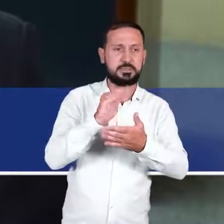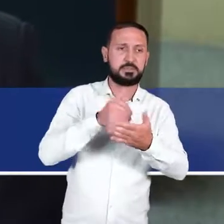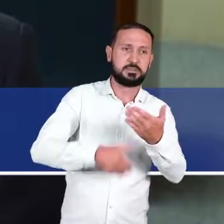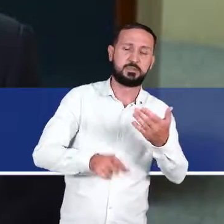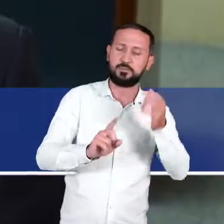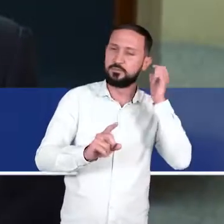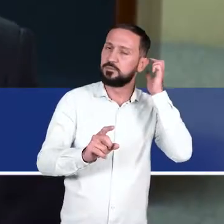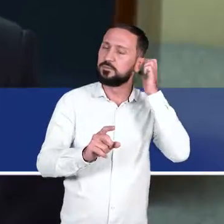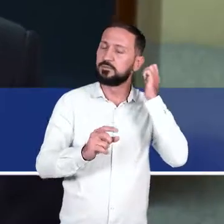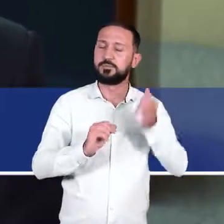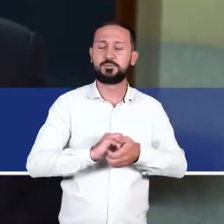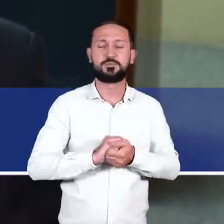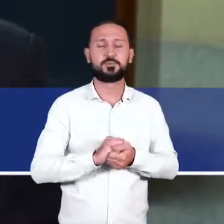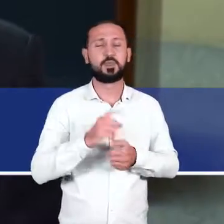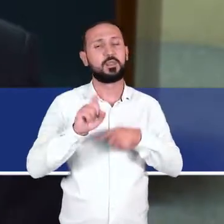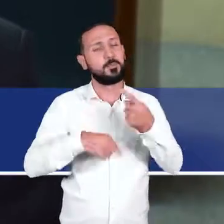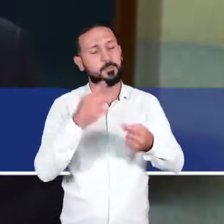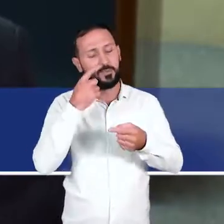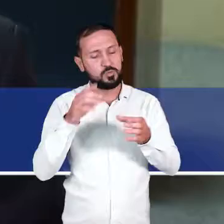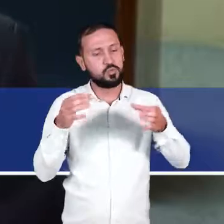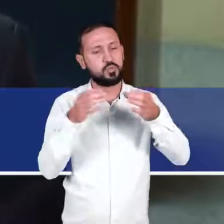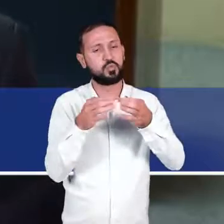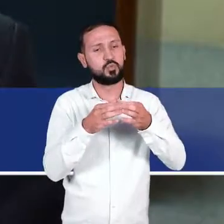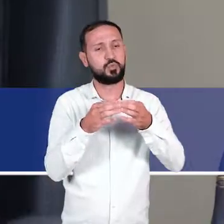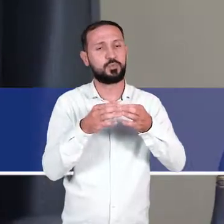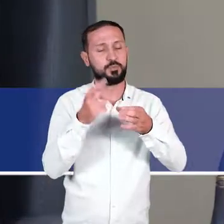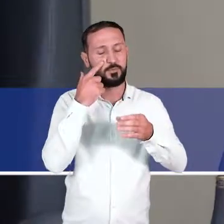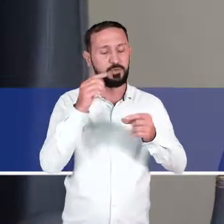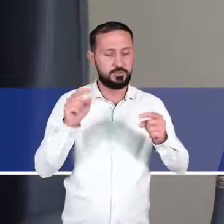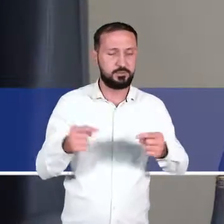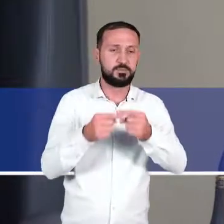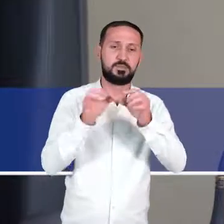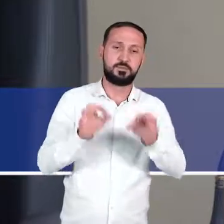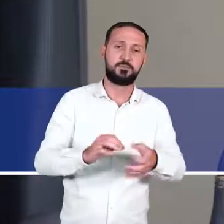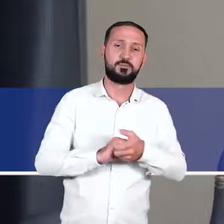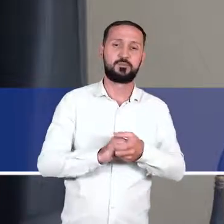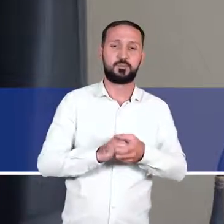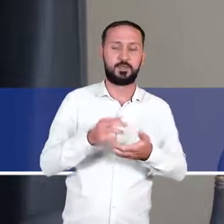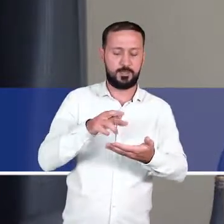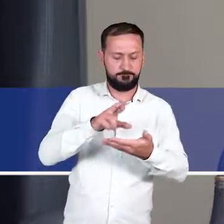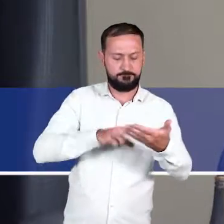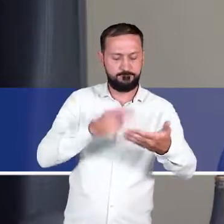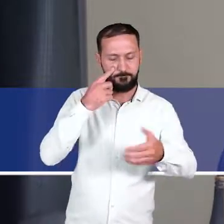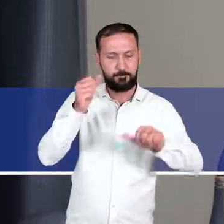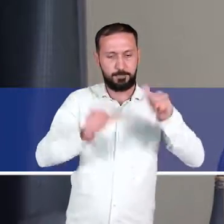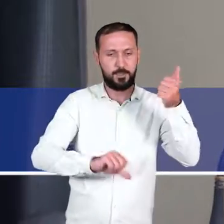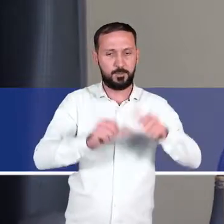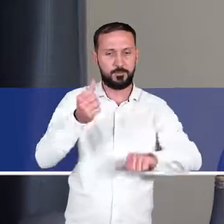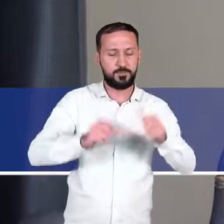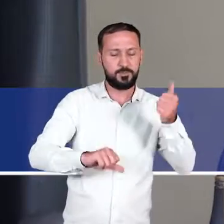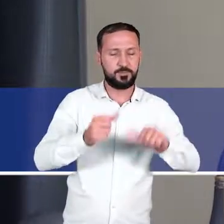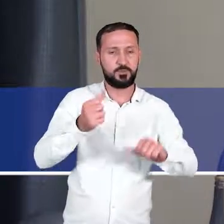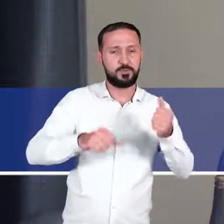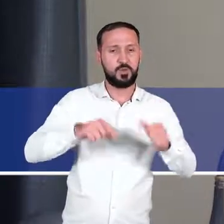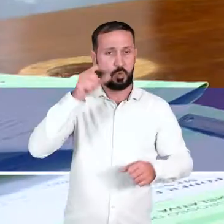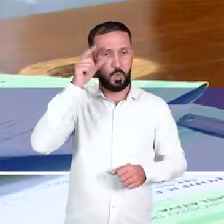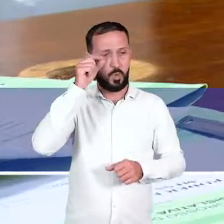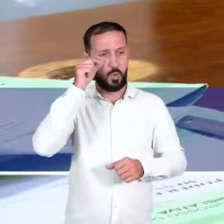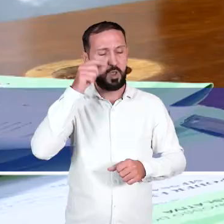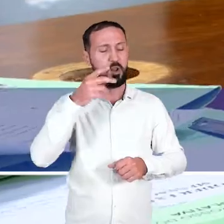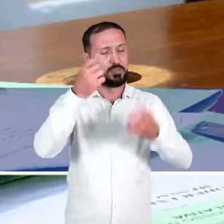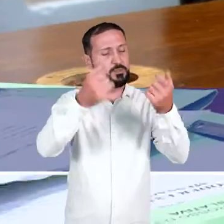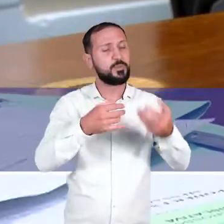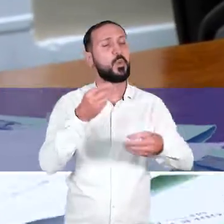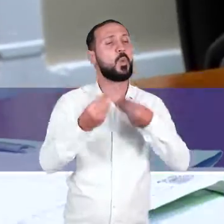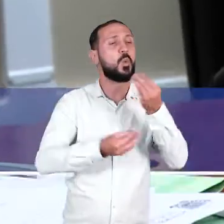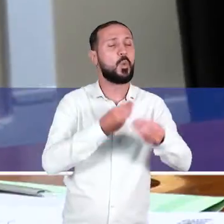esse parecer pela constitucionalidade e depois as comissões de mérito. O revisor da matéria, deputado Gerson Claro, do PP,